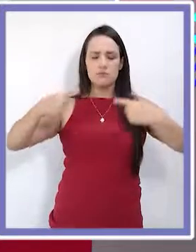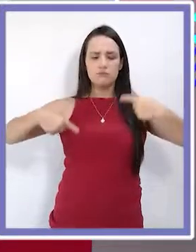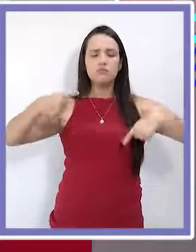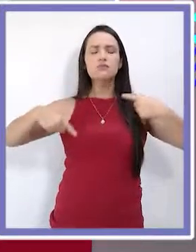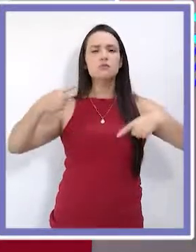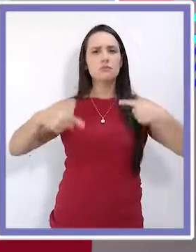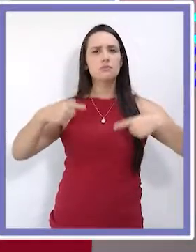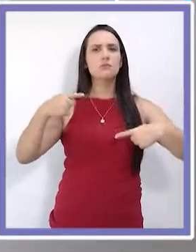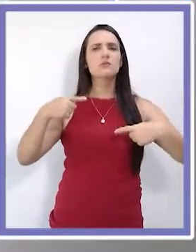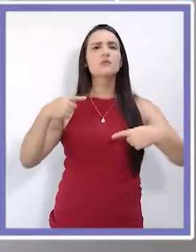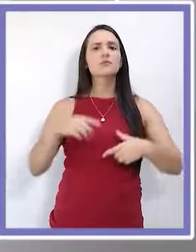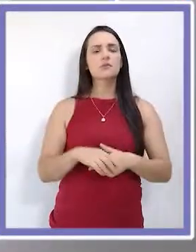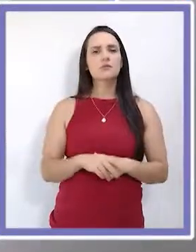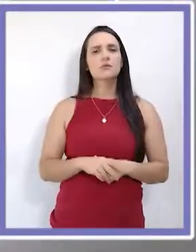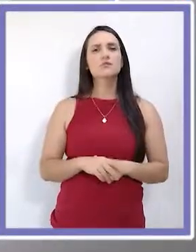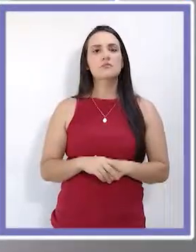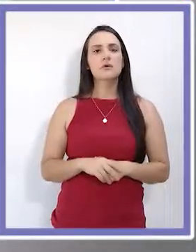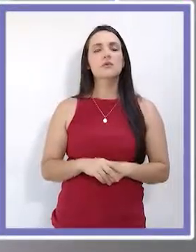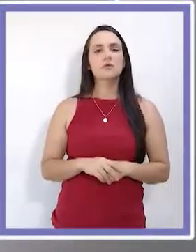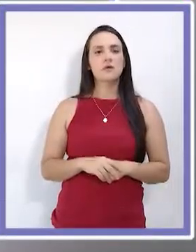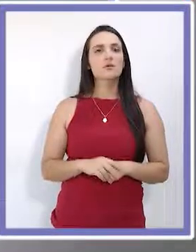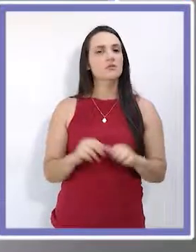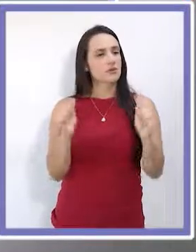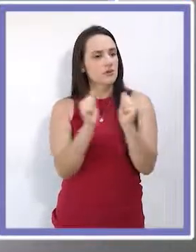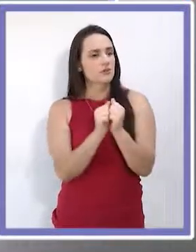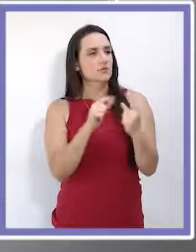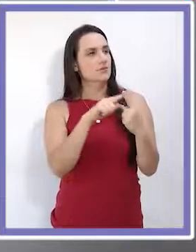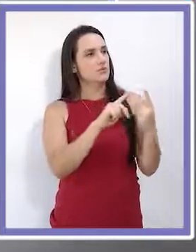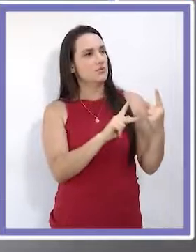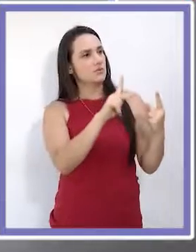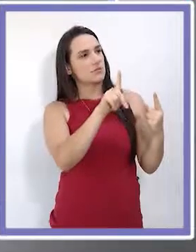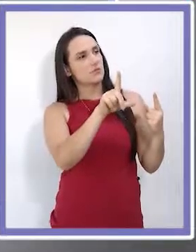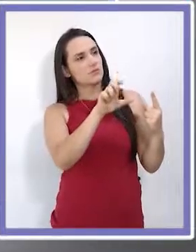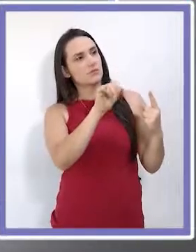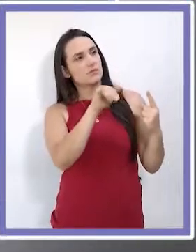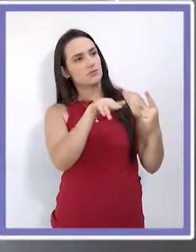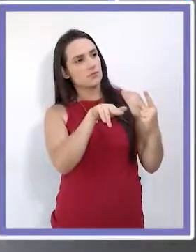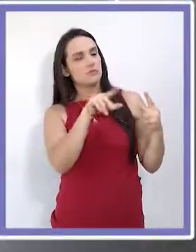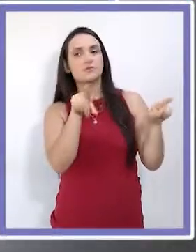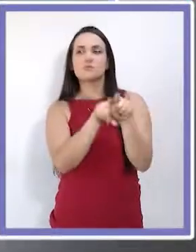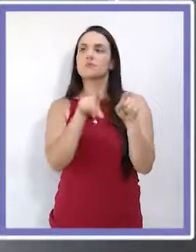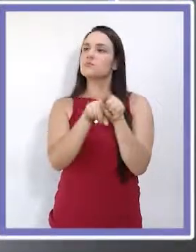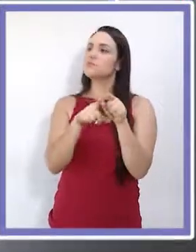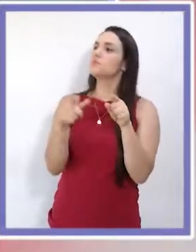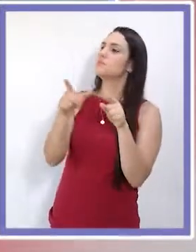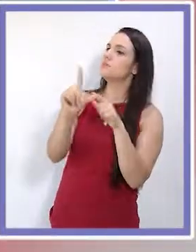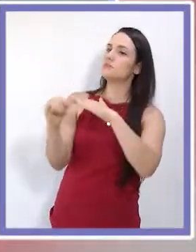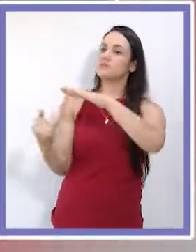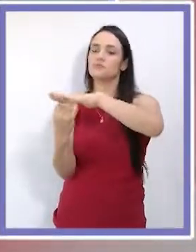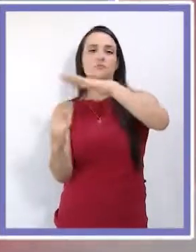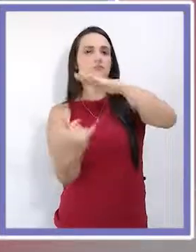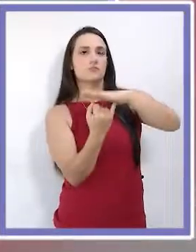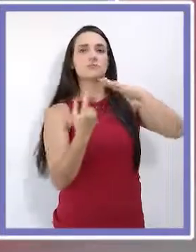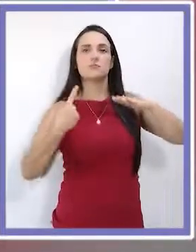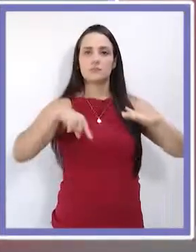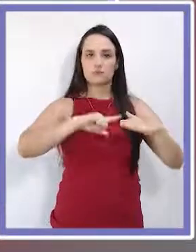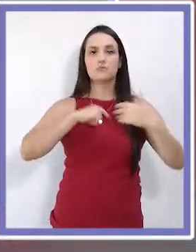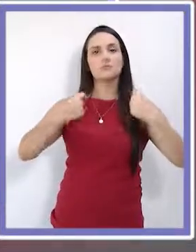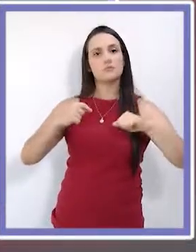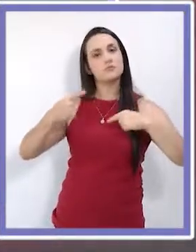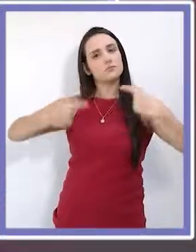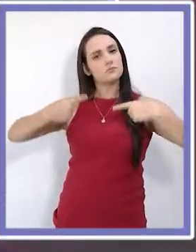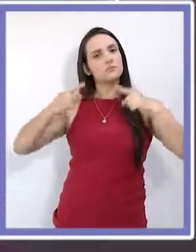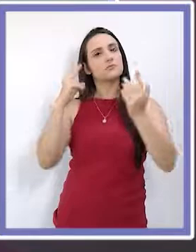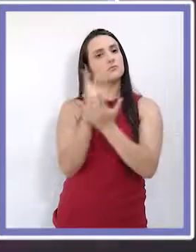e debater na Assembleia Legislativa junto com a Claire, junto com várias entidades, para que